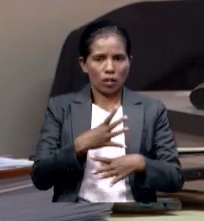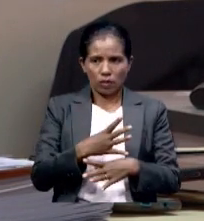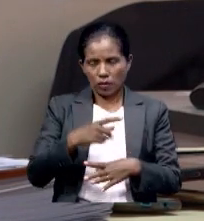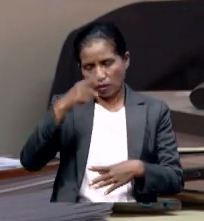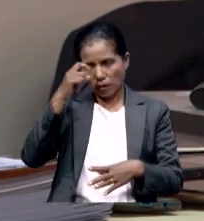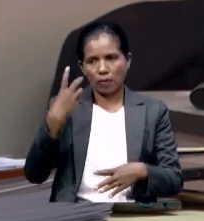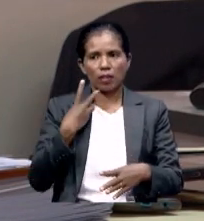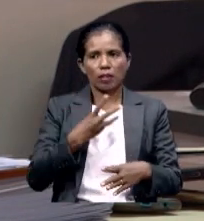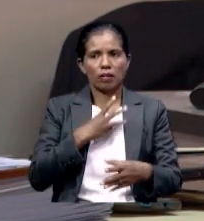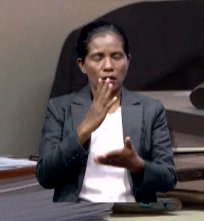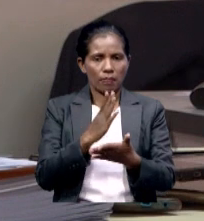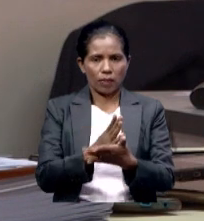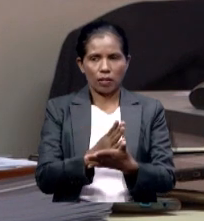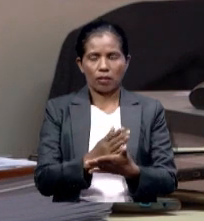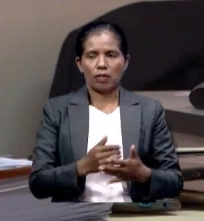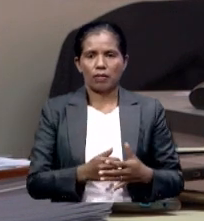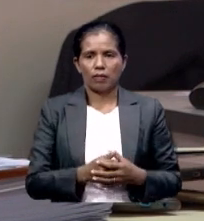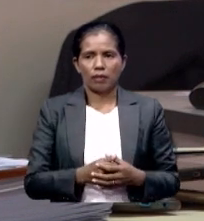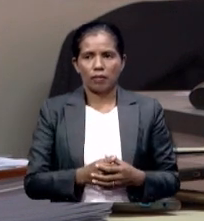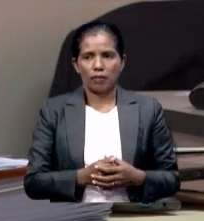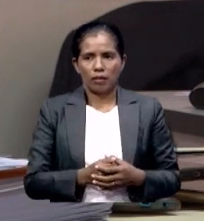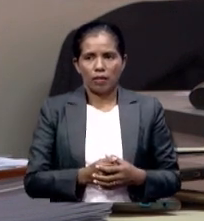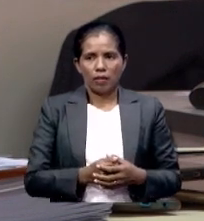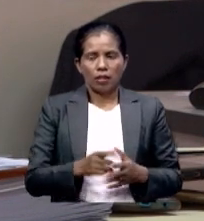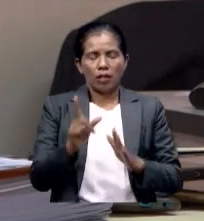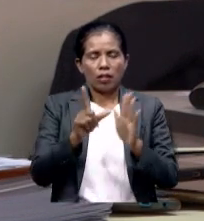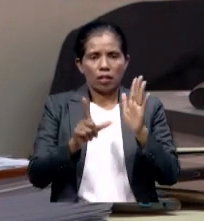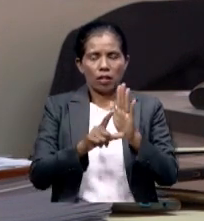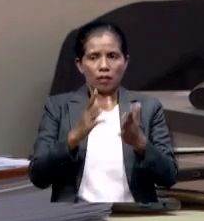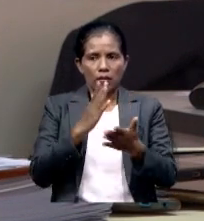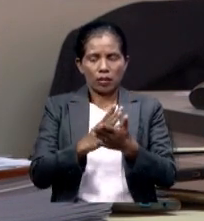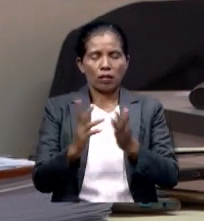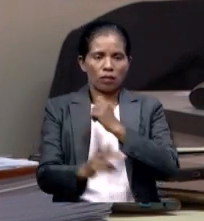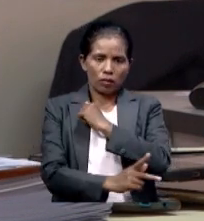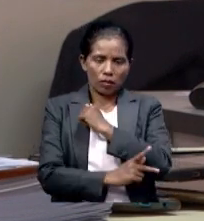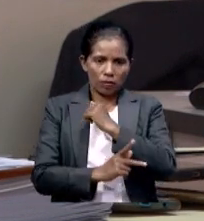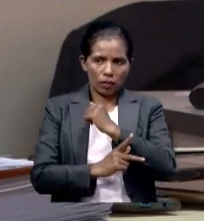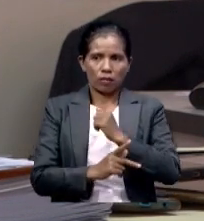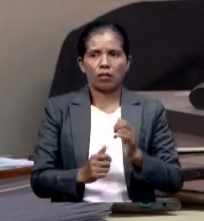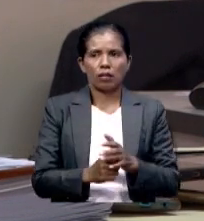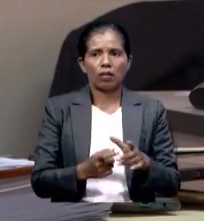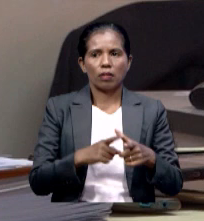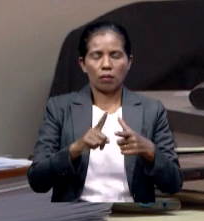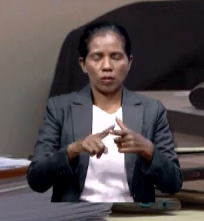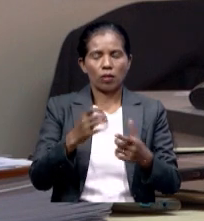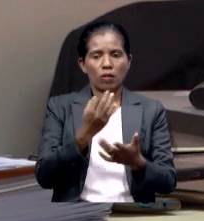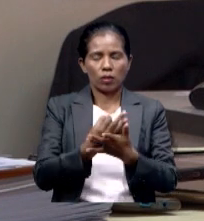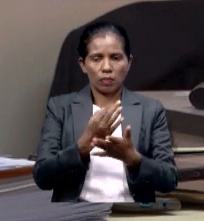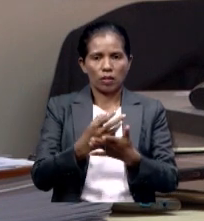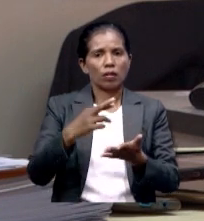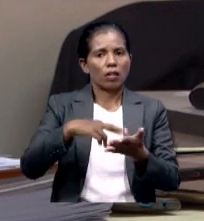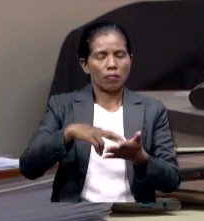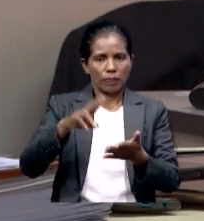botir a tabula de prevenção. Lei prevenção ba anticorrupção né katak depois o orçamento ne aprova